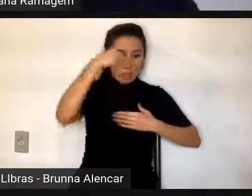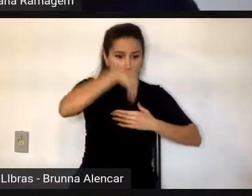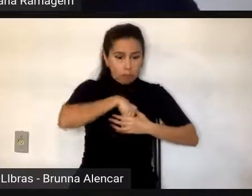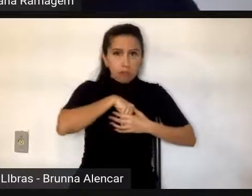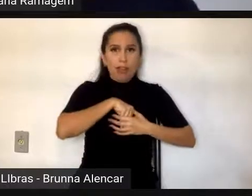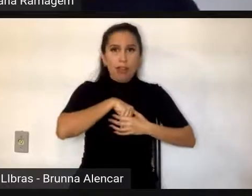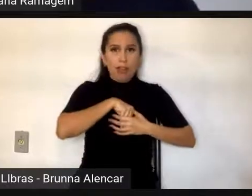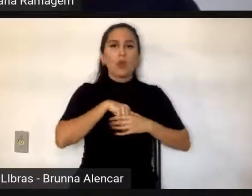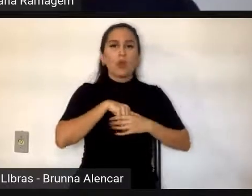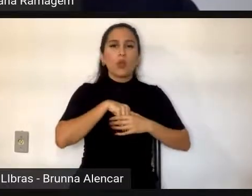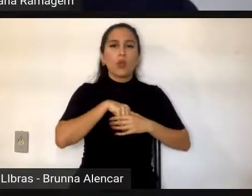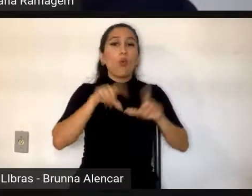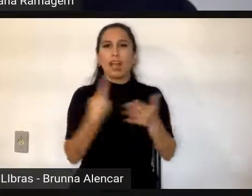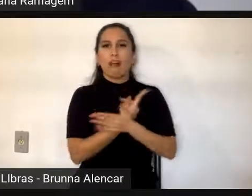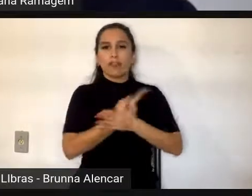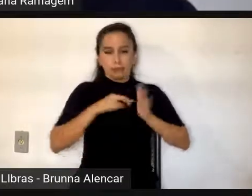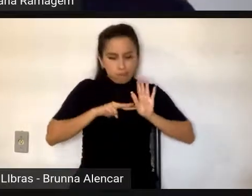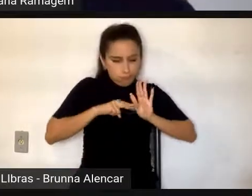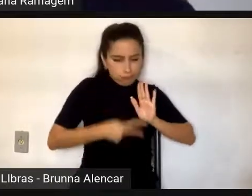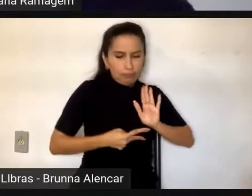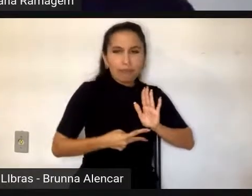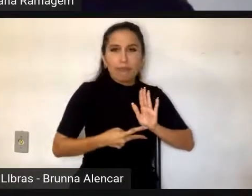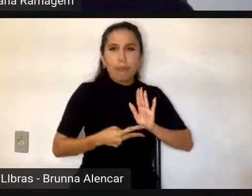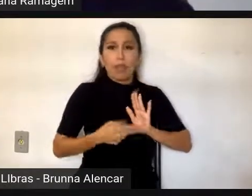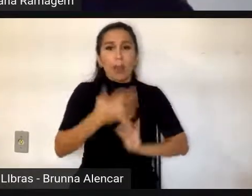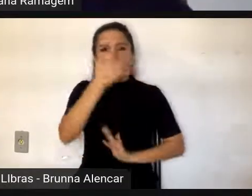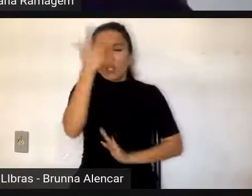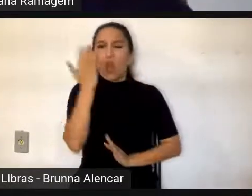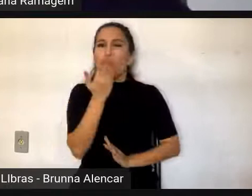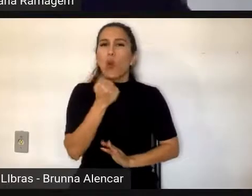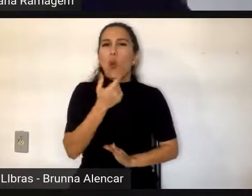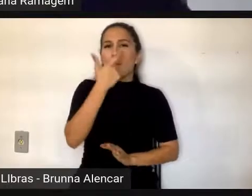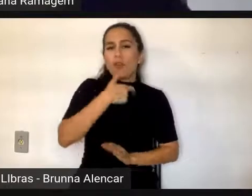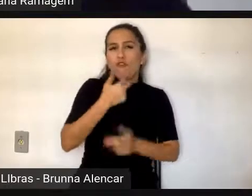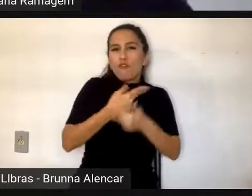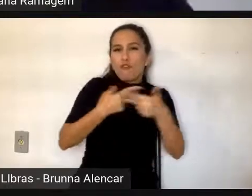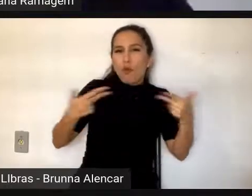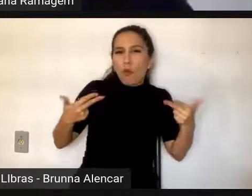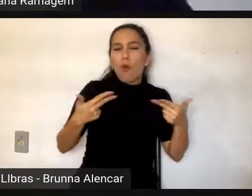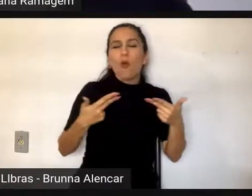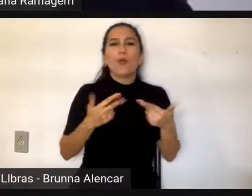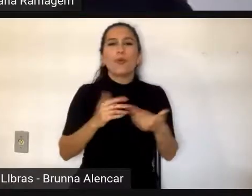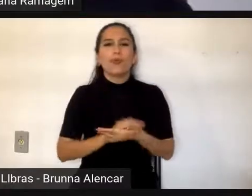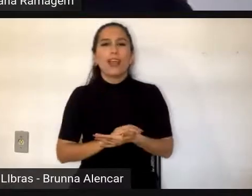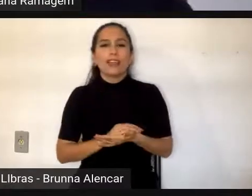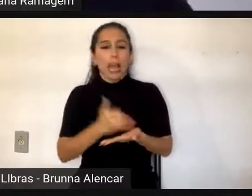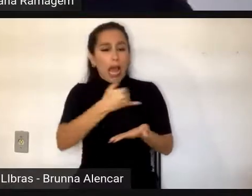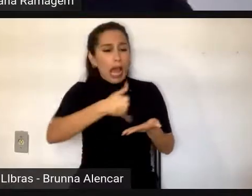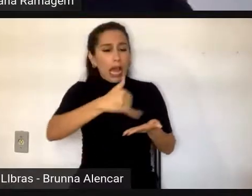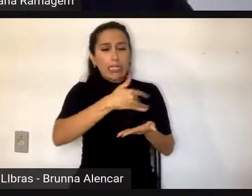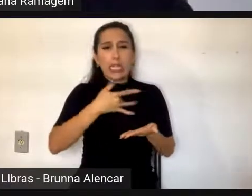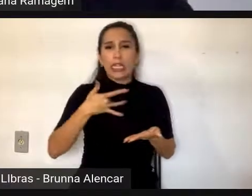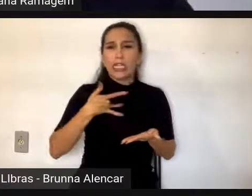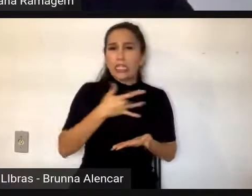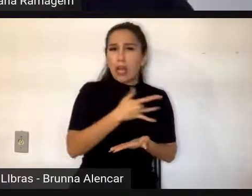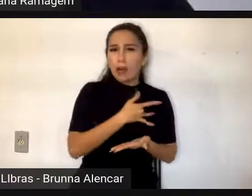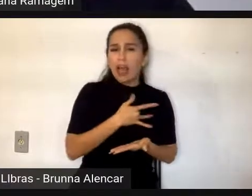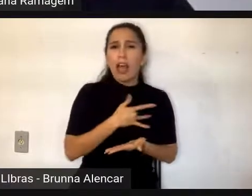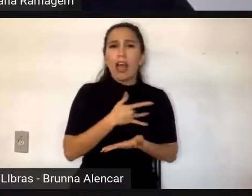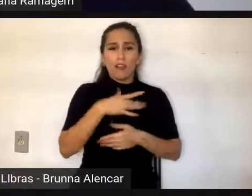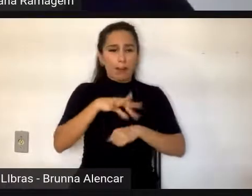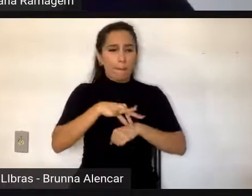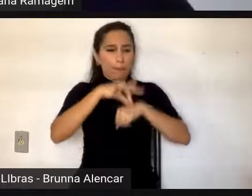alimentação saudável, com frutas, com vegetais, com azeite, com oleaginosas, com pouca carne vermelha,